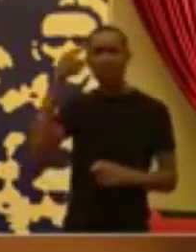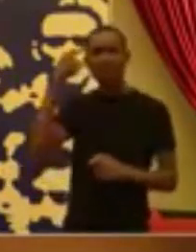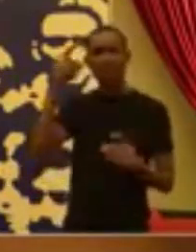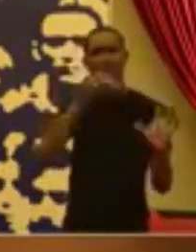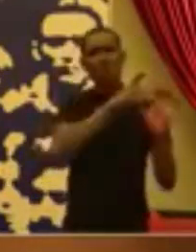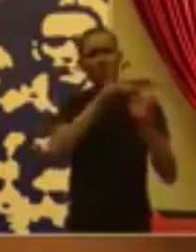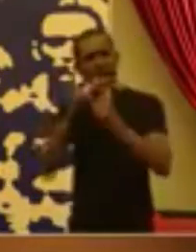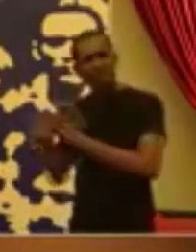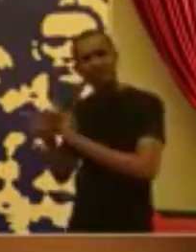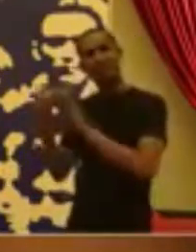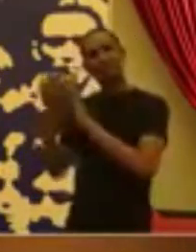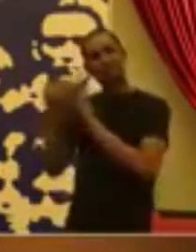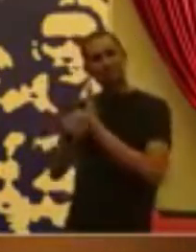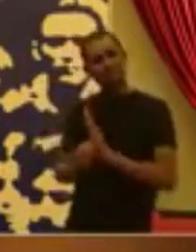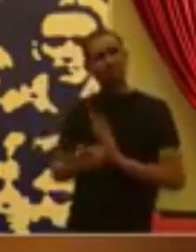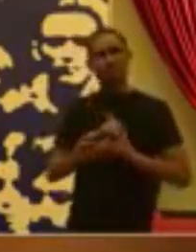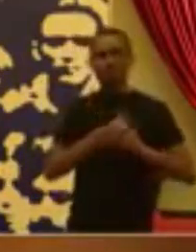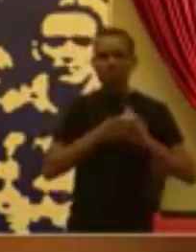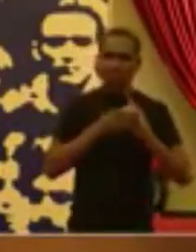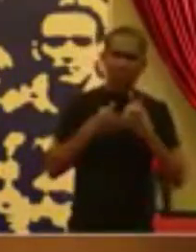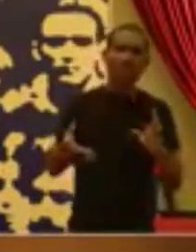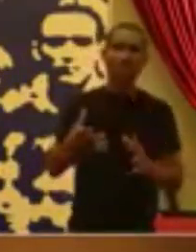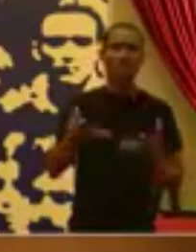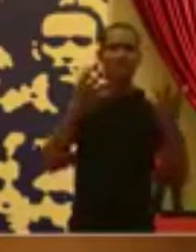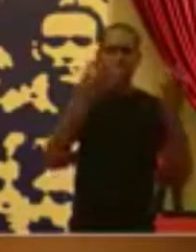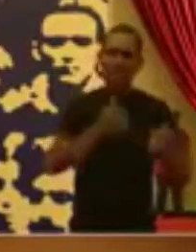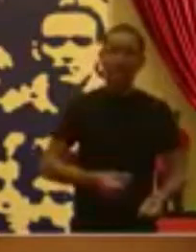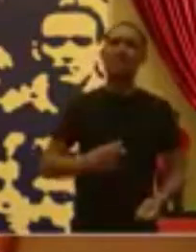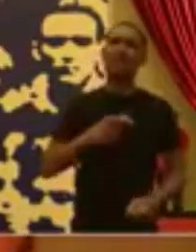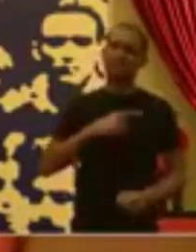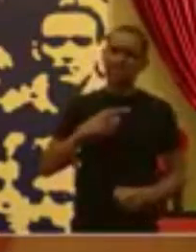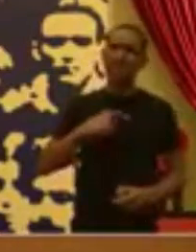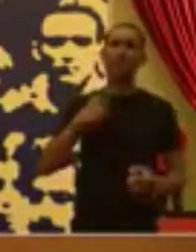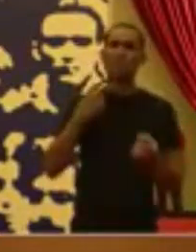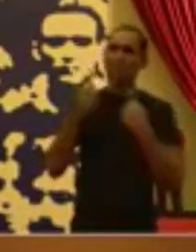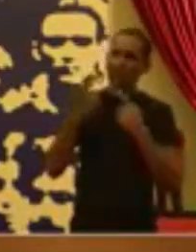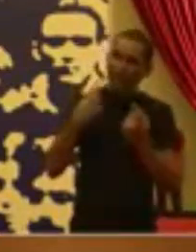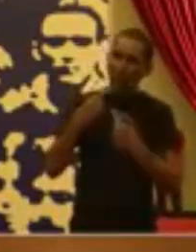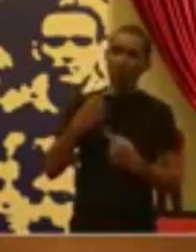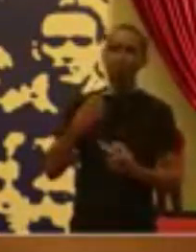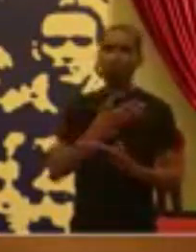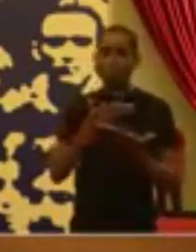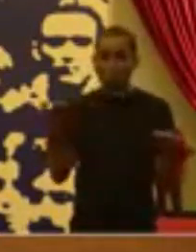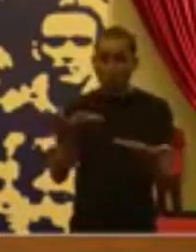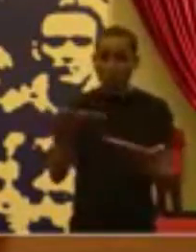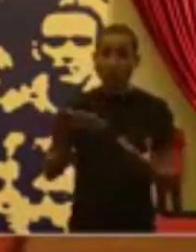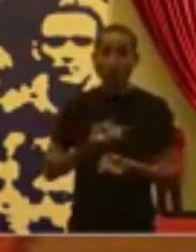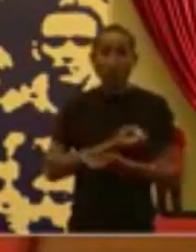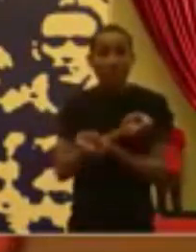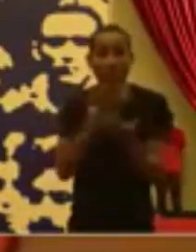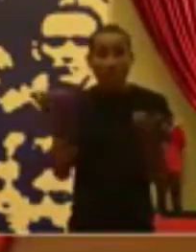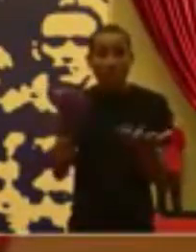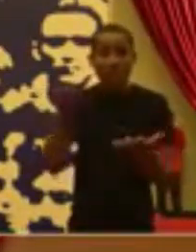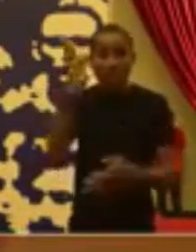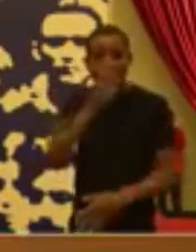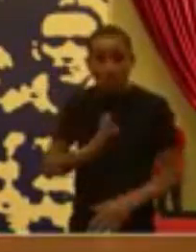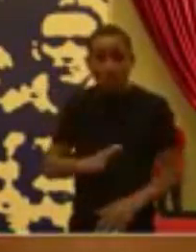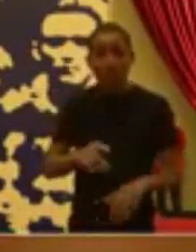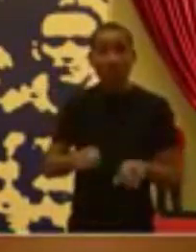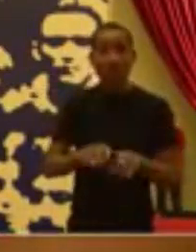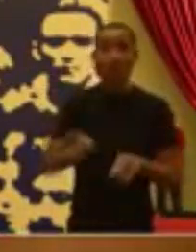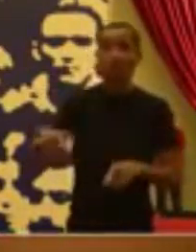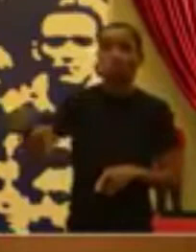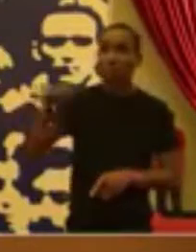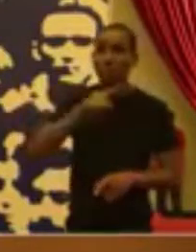uma democracia de escuta e de diálogo. E o que eu posso oferecer a essa nação e aos companheiros que